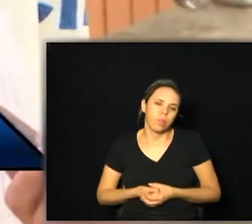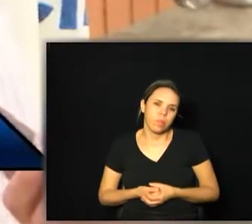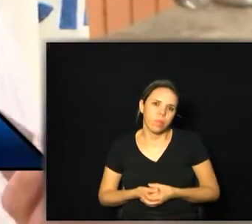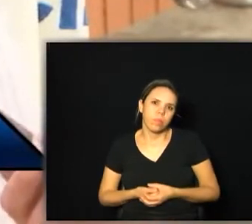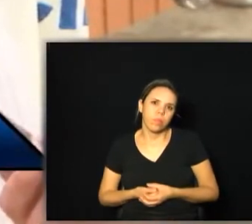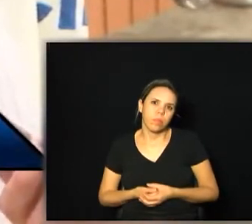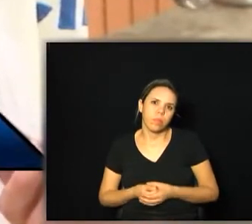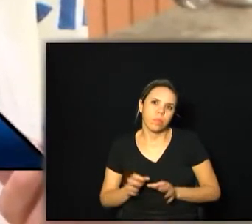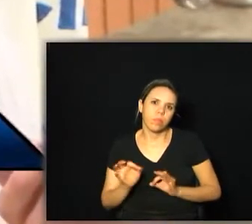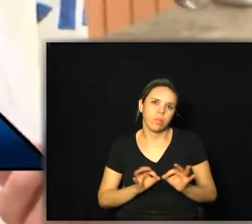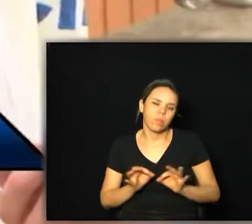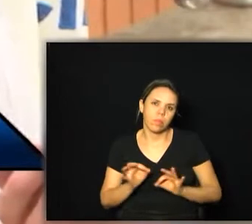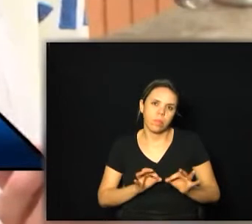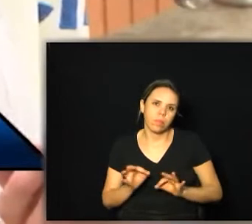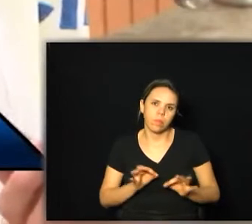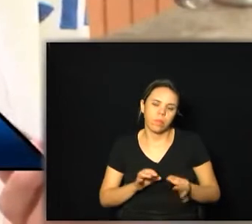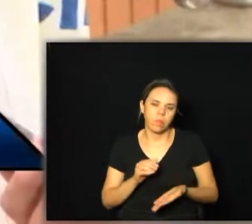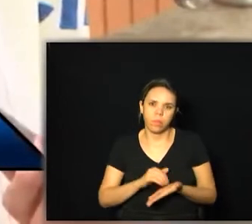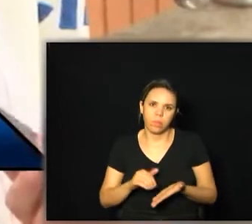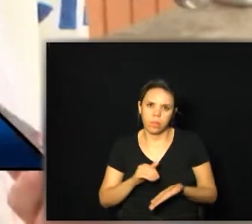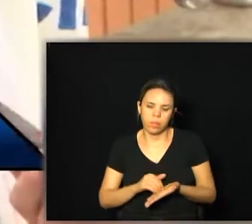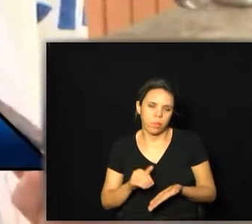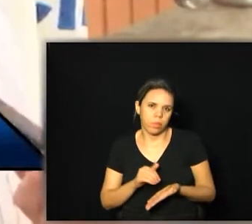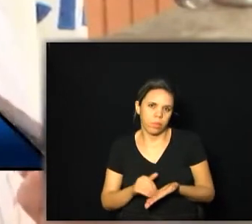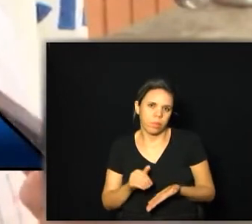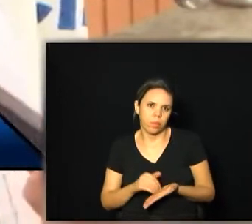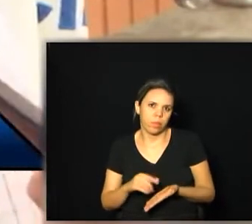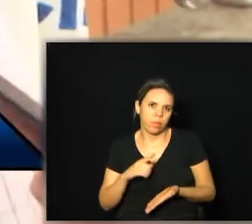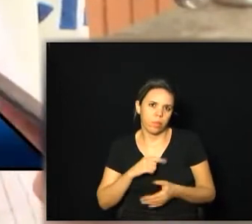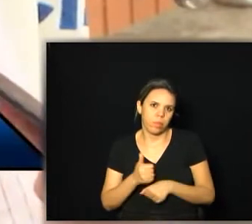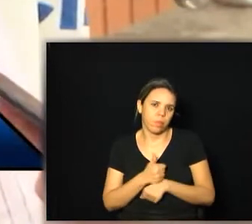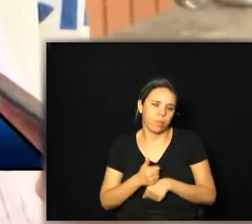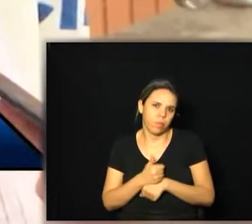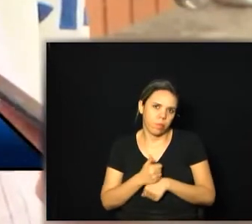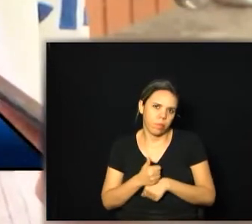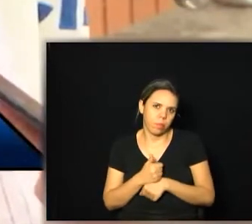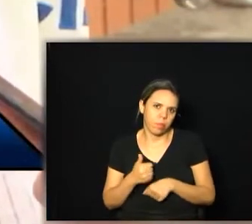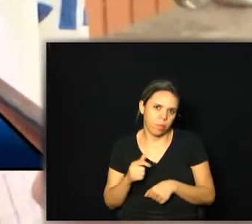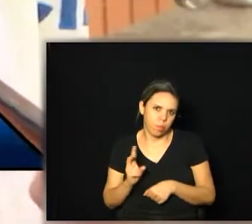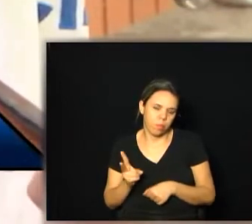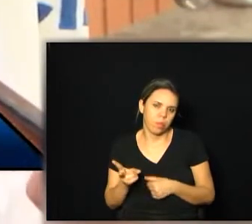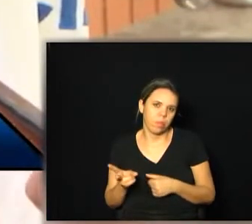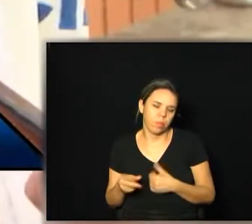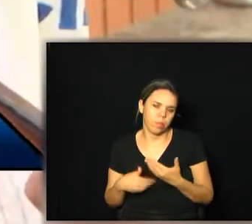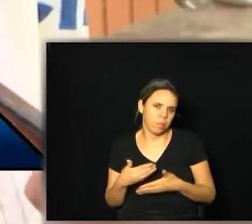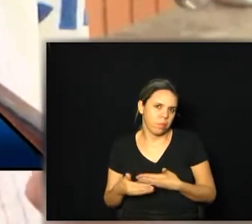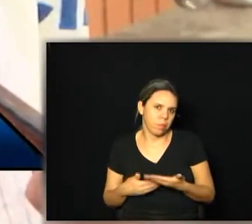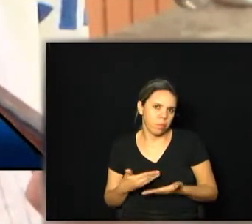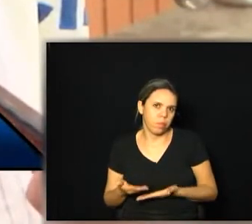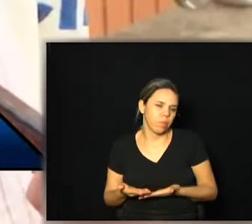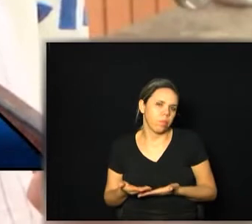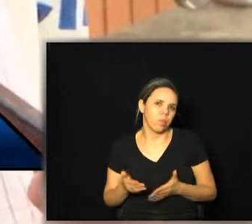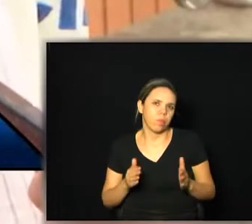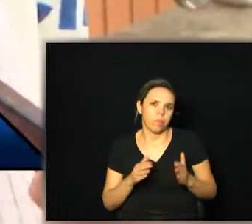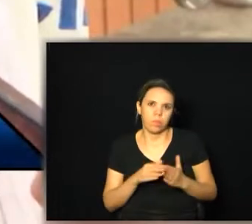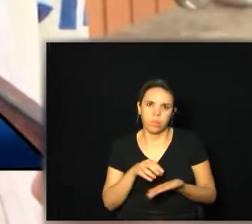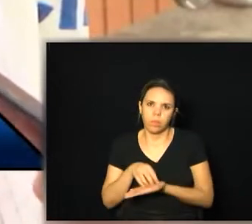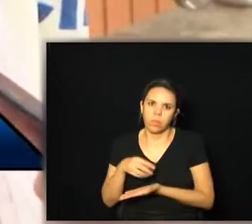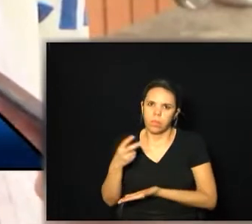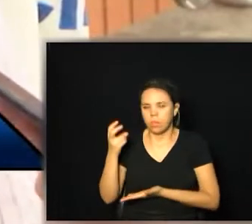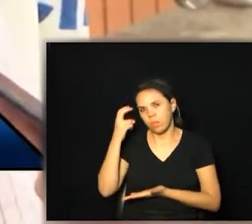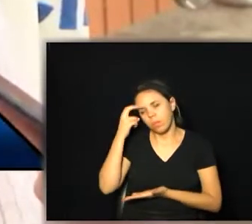no organograma da própria secretaria, para que haja profissionais que toquem cotidianamente essas casas de